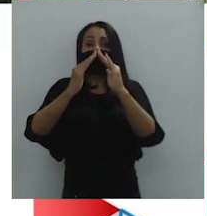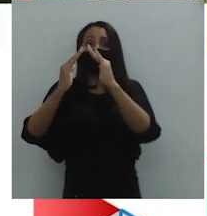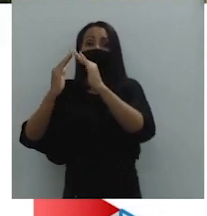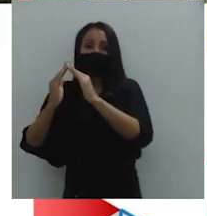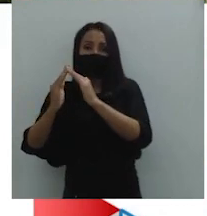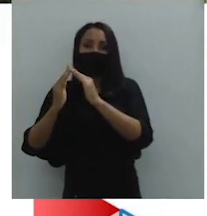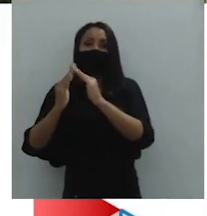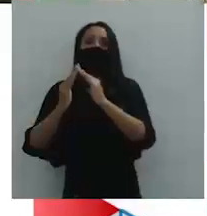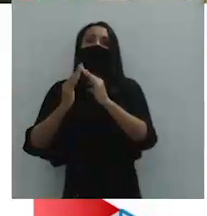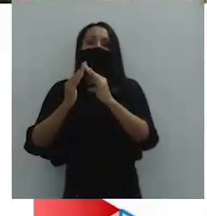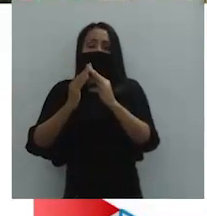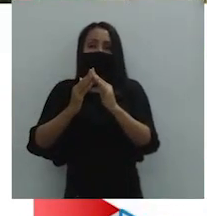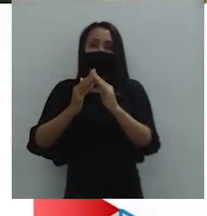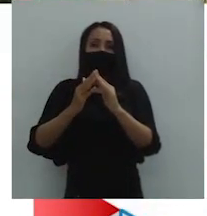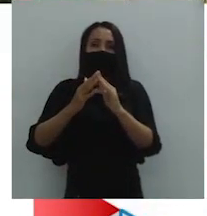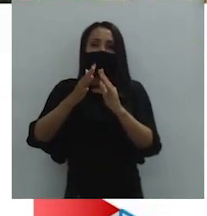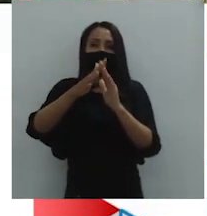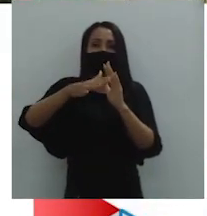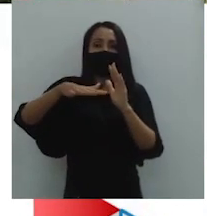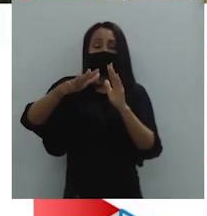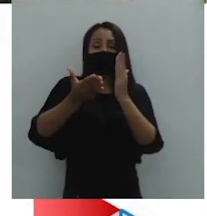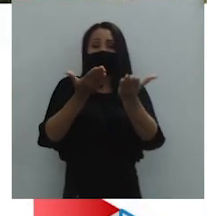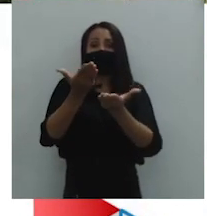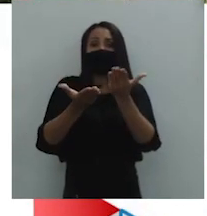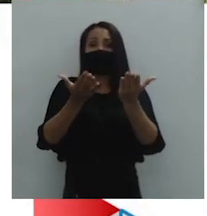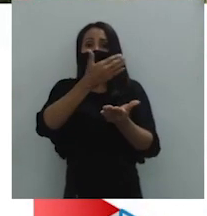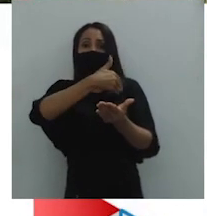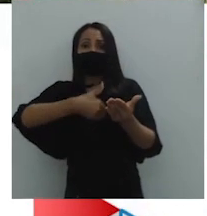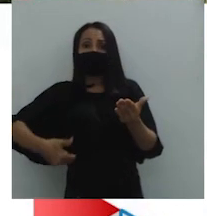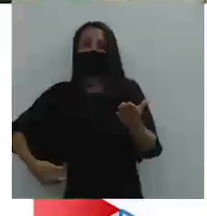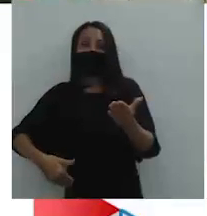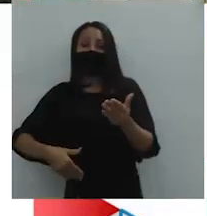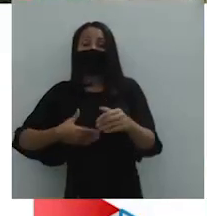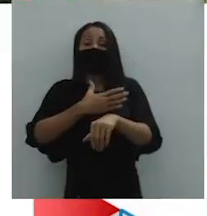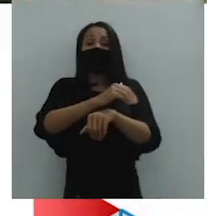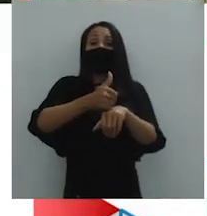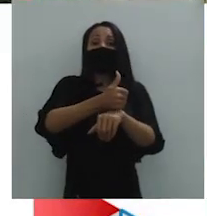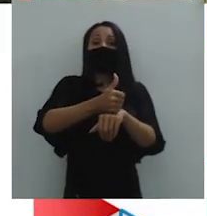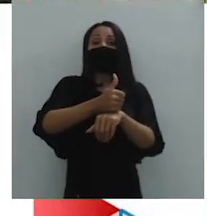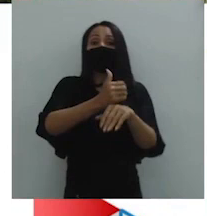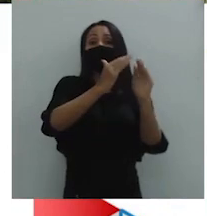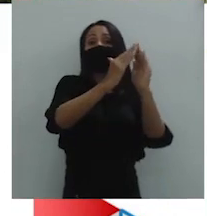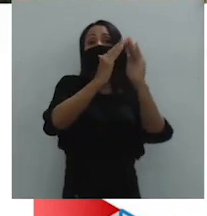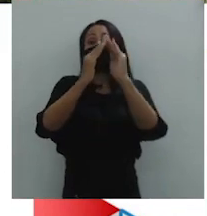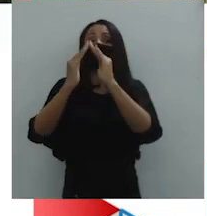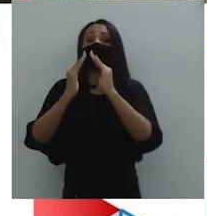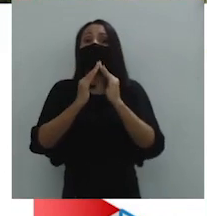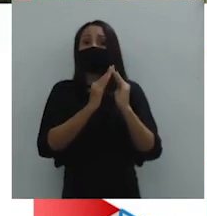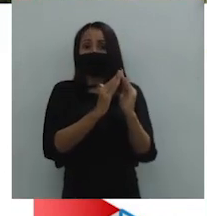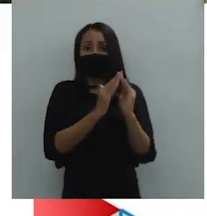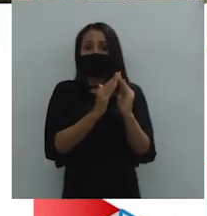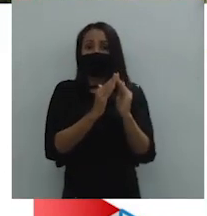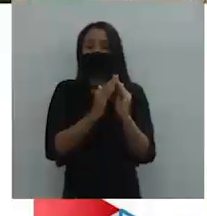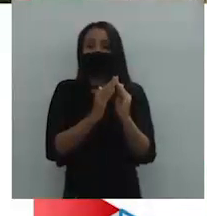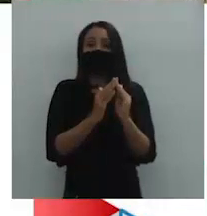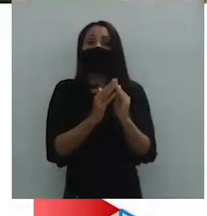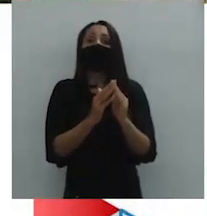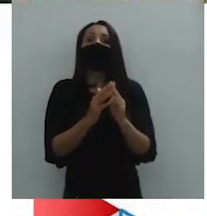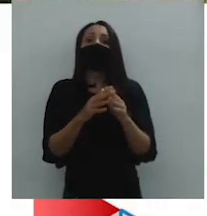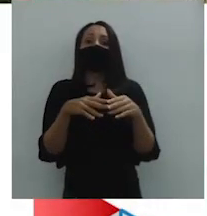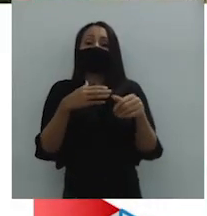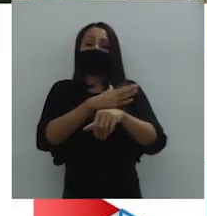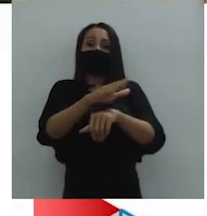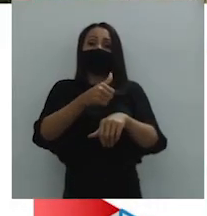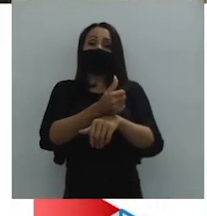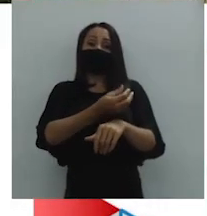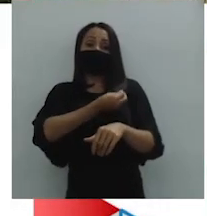nos serviços públicos, na qualidade das moradias, né? Na qualidade de vida, principalmente